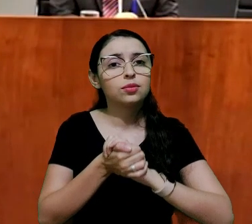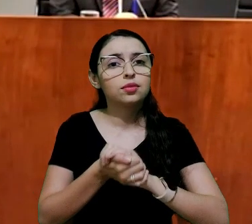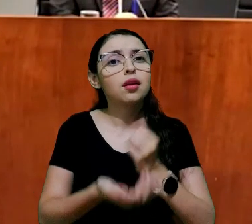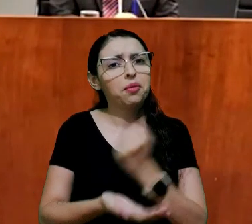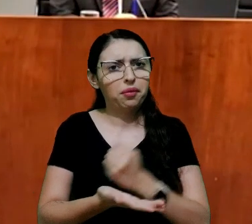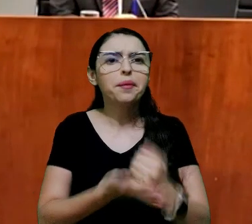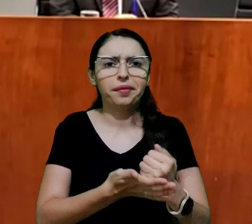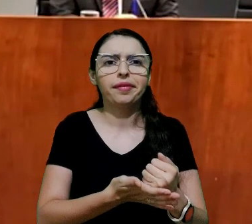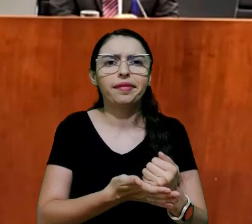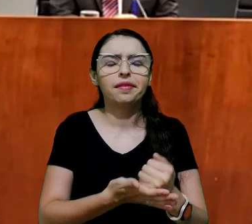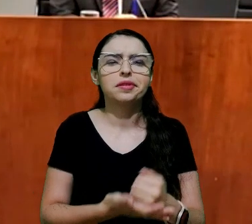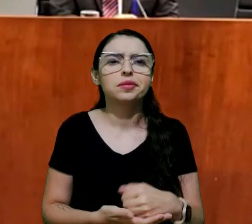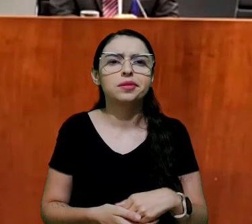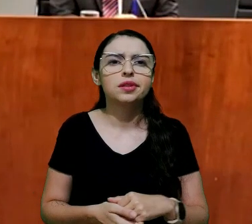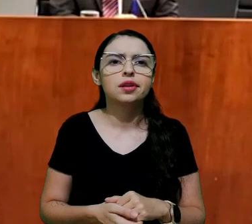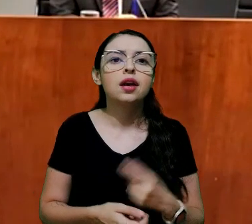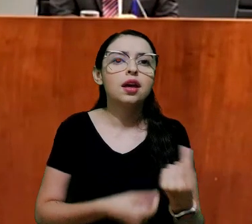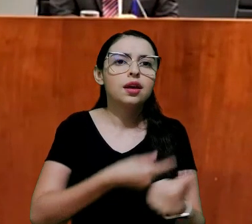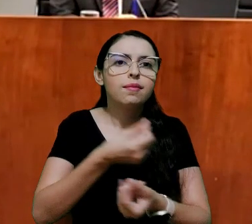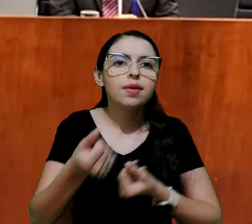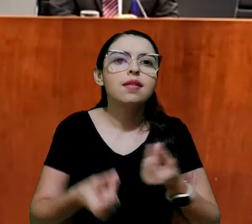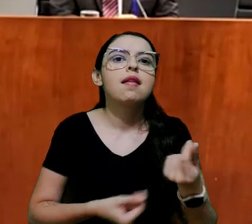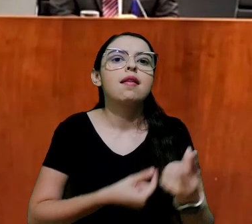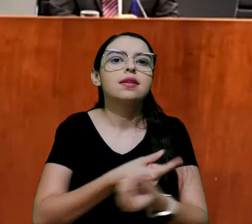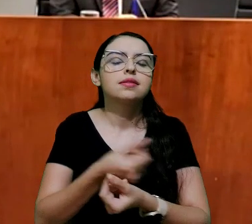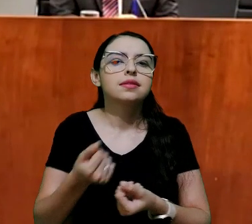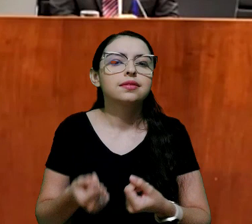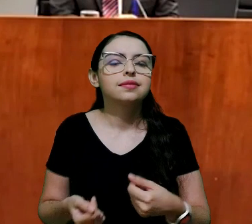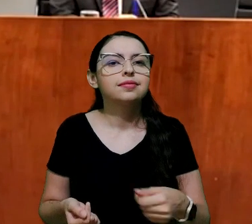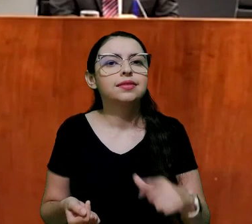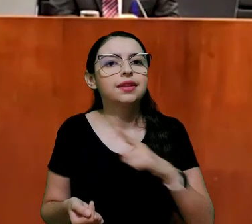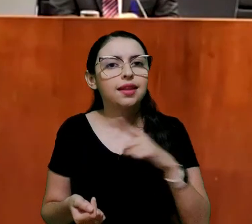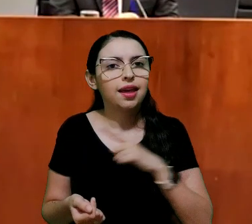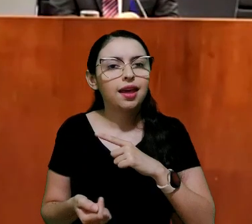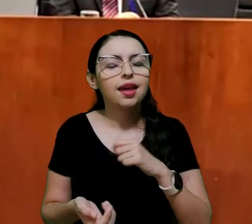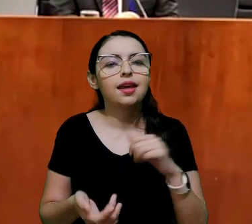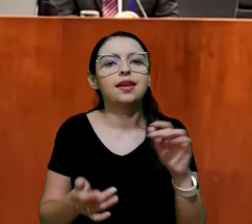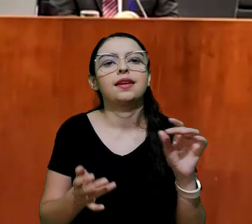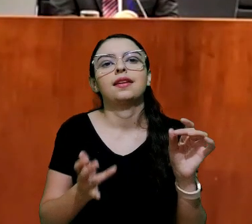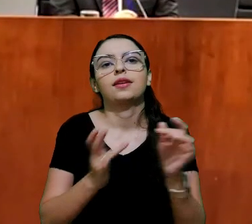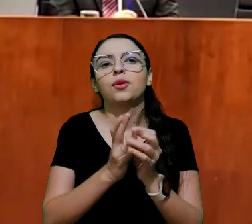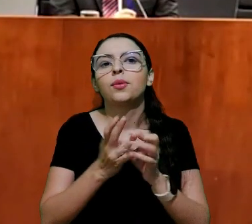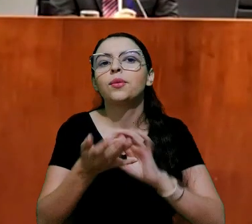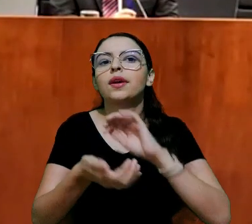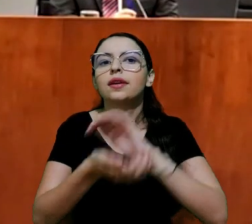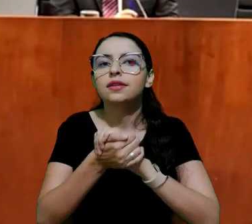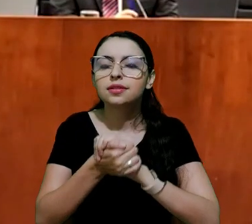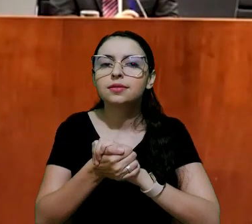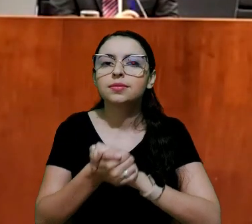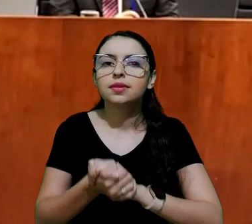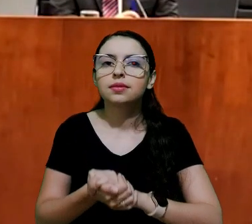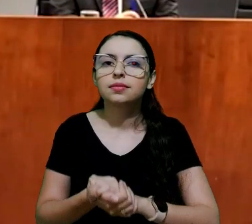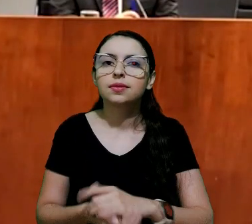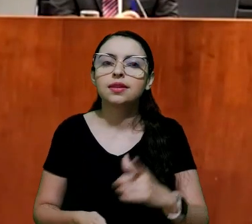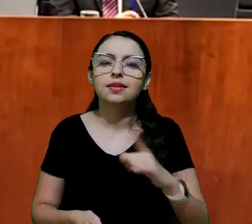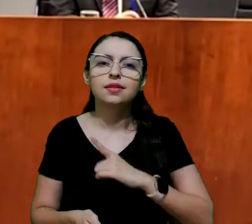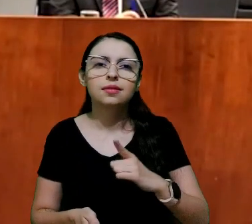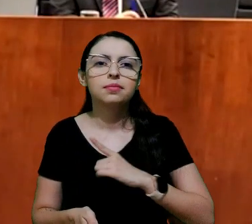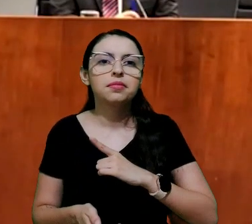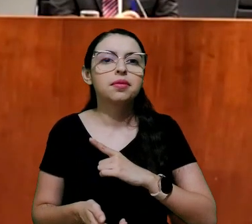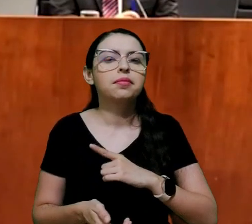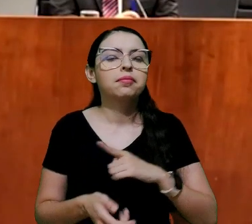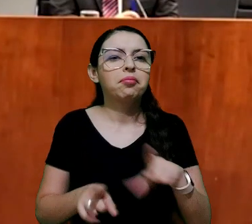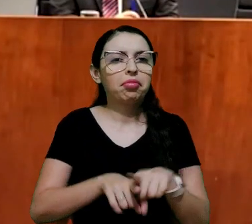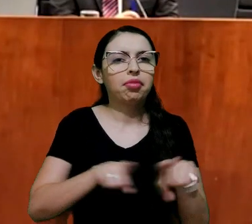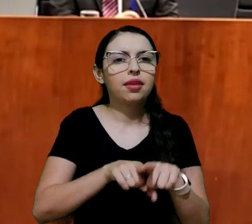circulação de riquezas também se dá pelo casamento. E também com uma pitada de direito de sucessório